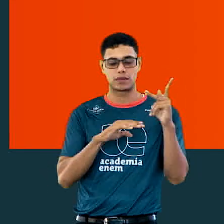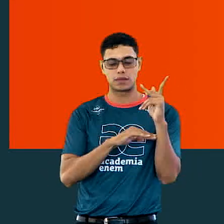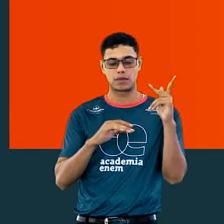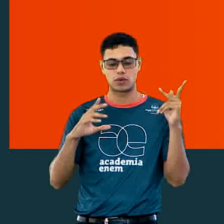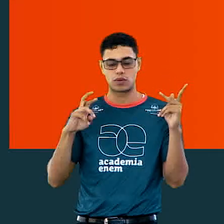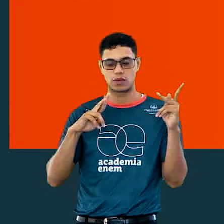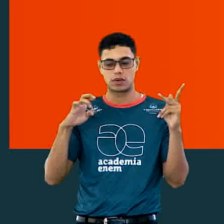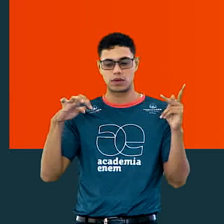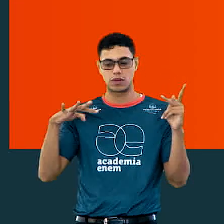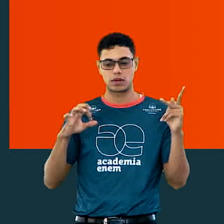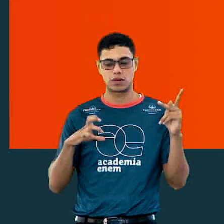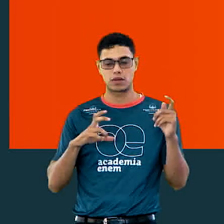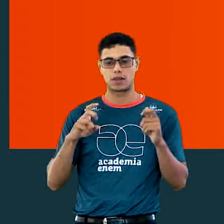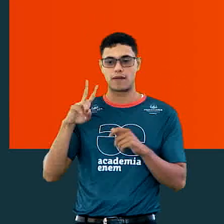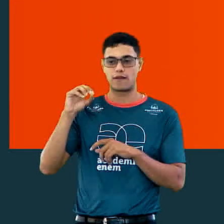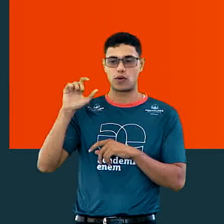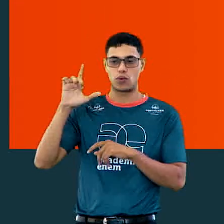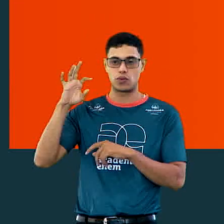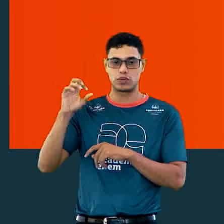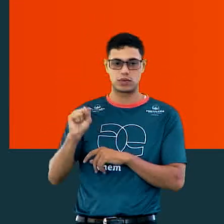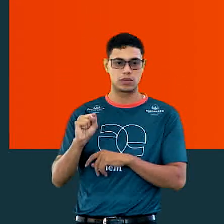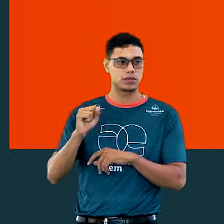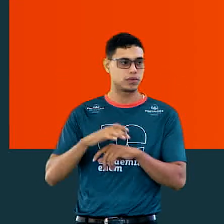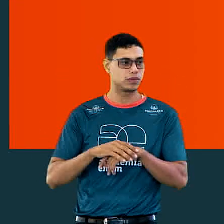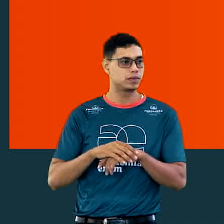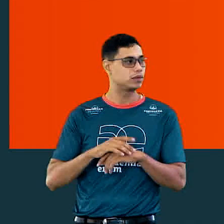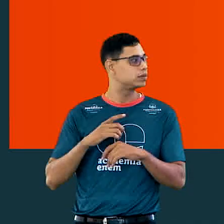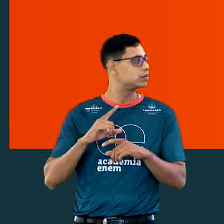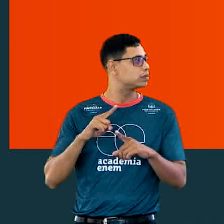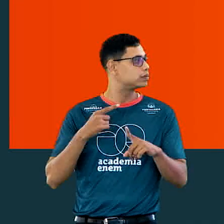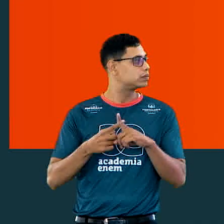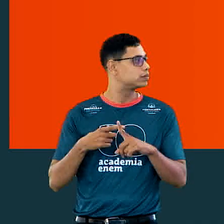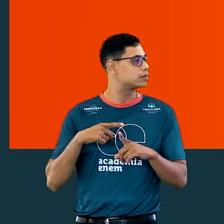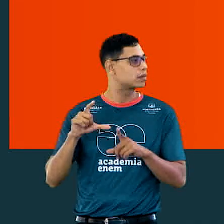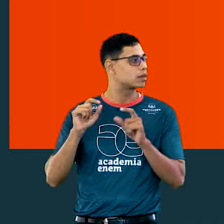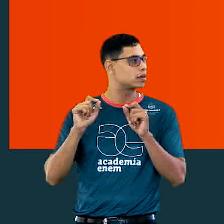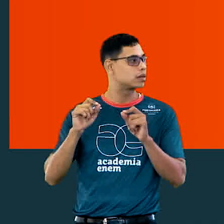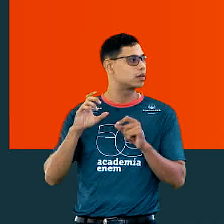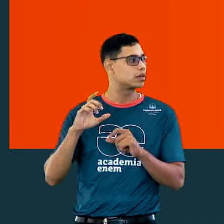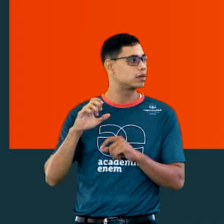corrente, voltagem versus a corrente. O que é a